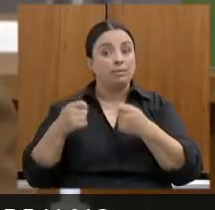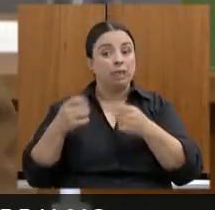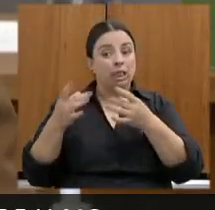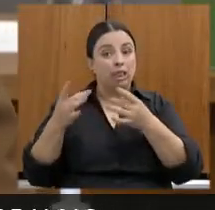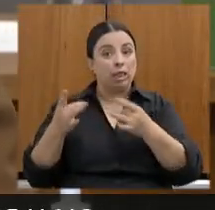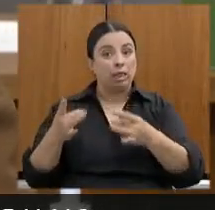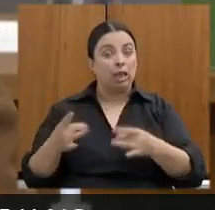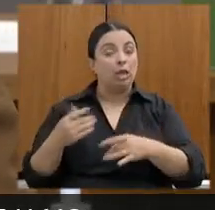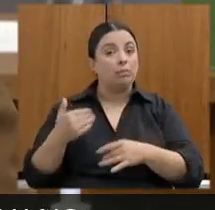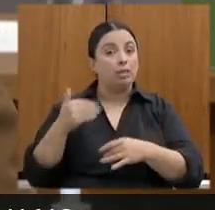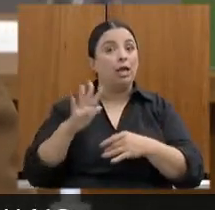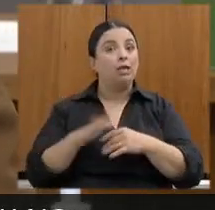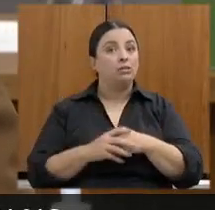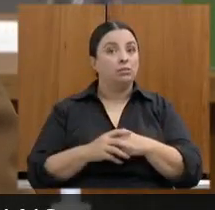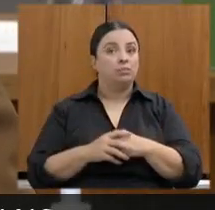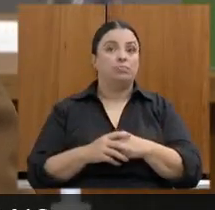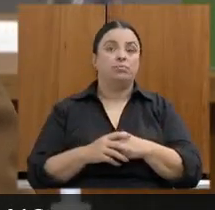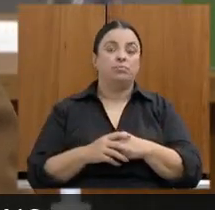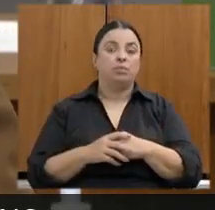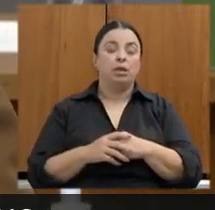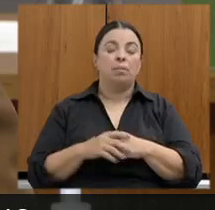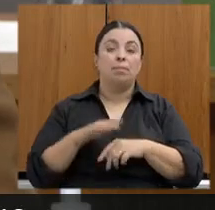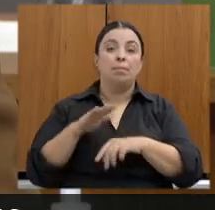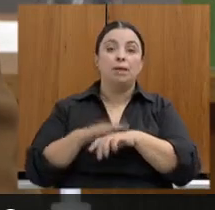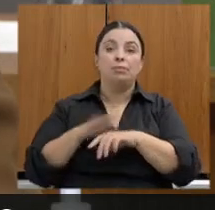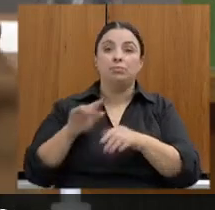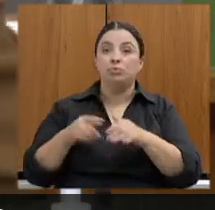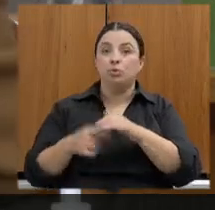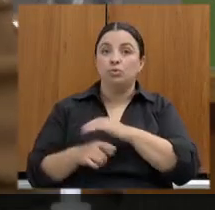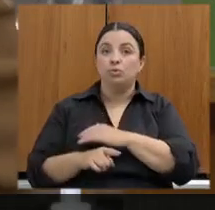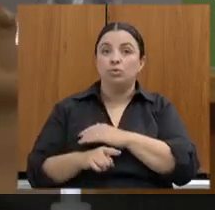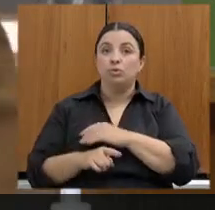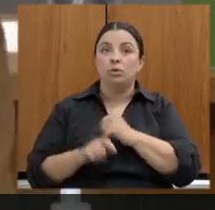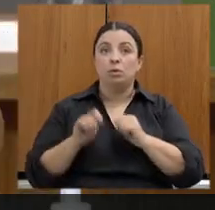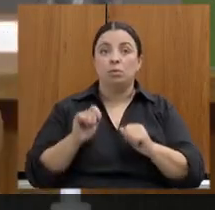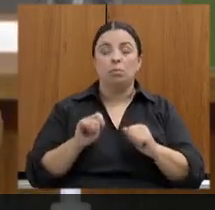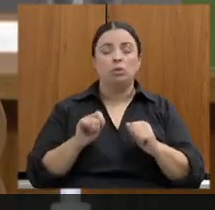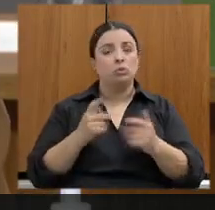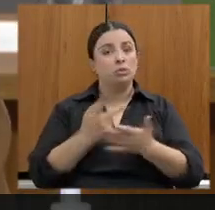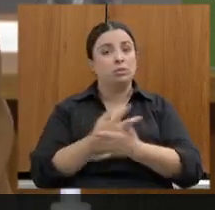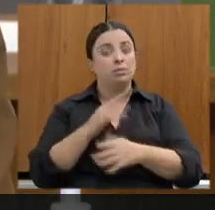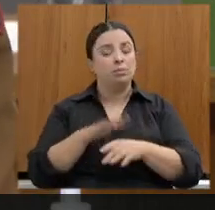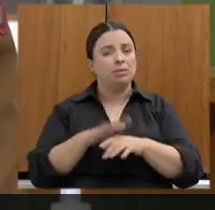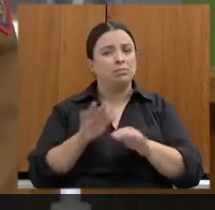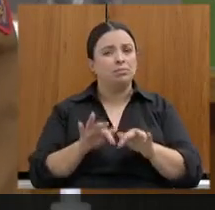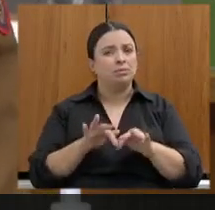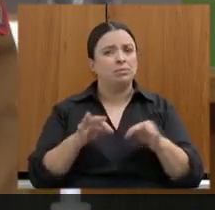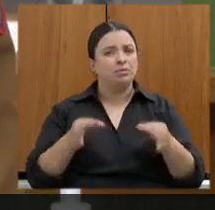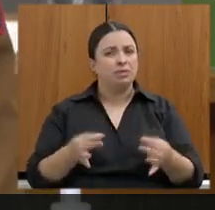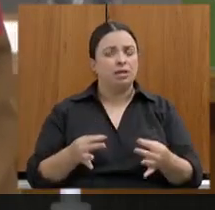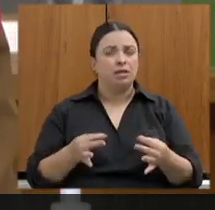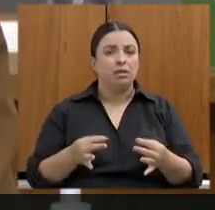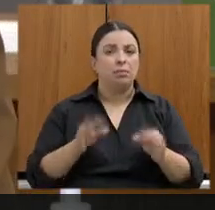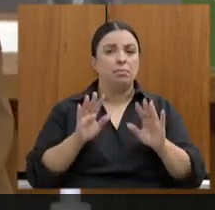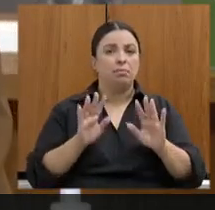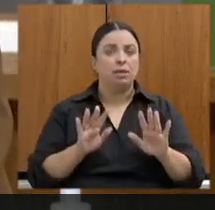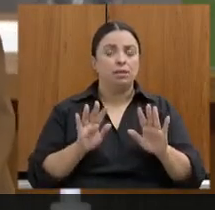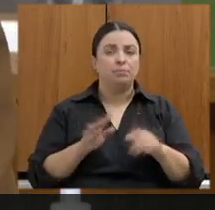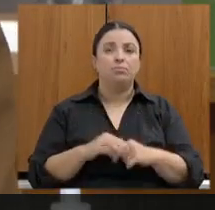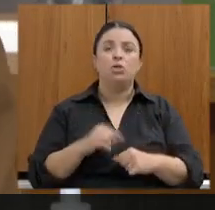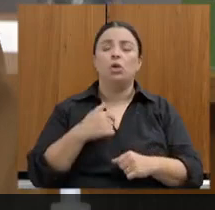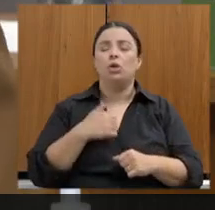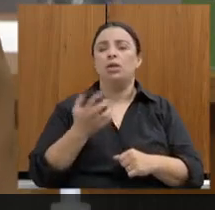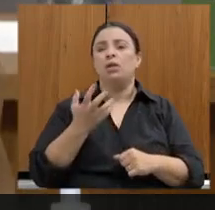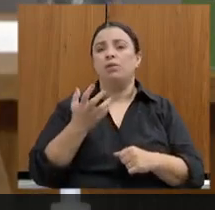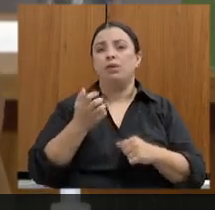virar né através de algum de alguma vez mais simplificada é mas eu